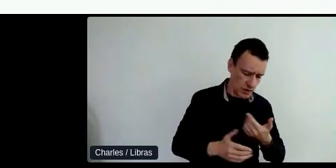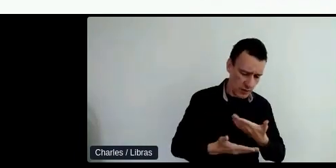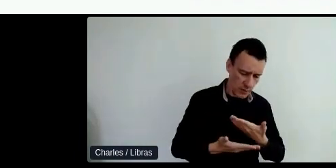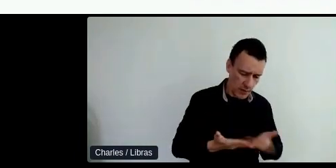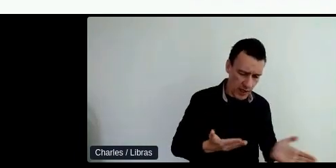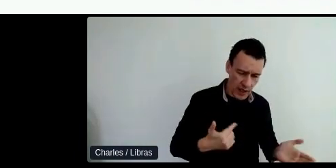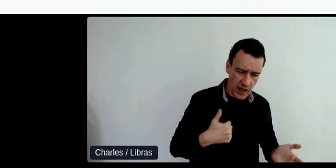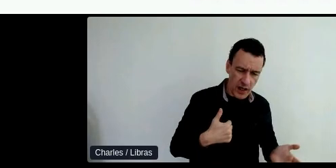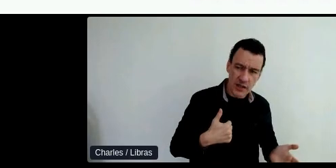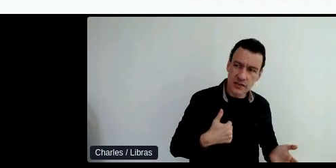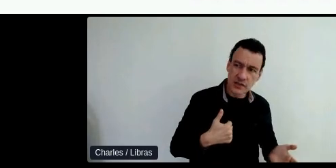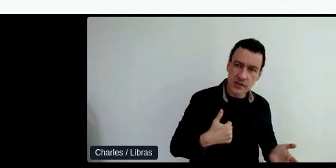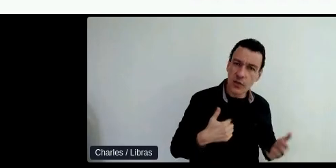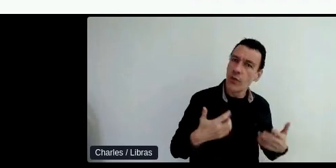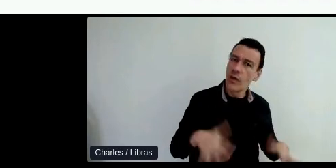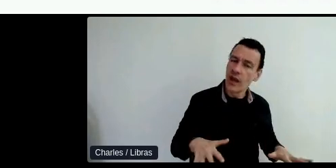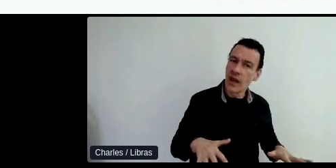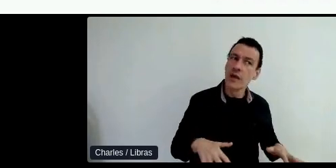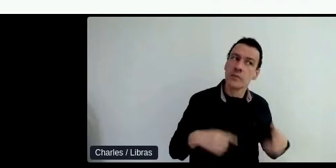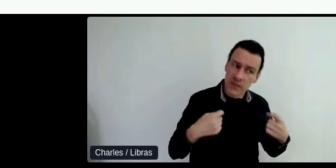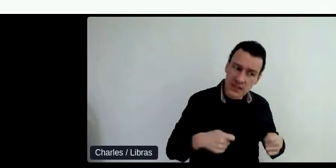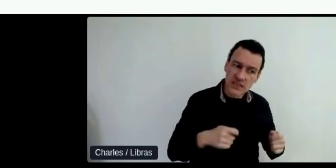ser atingido, né?